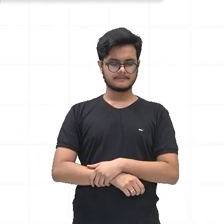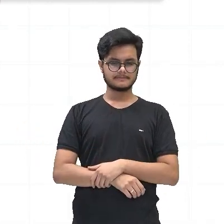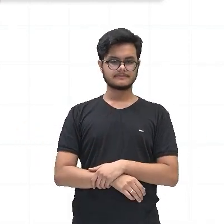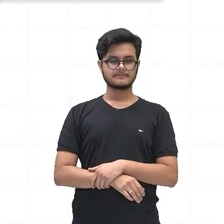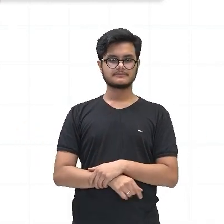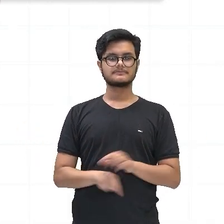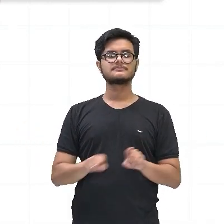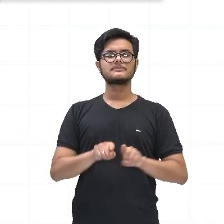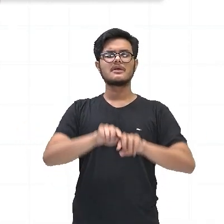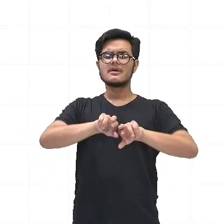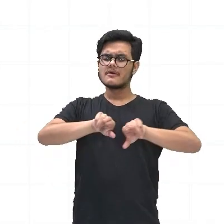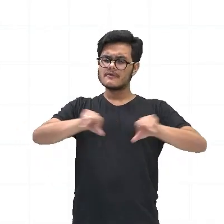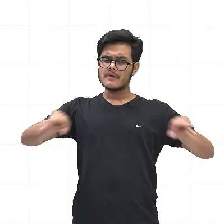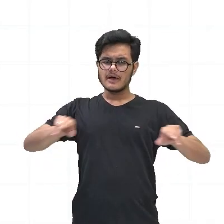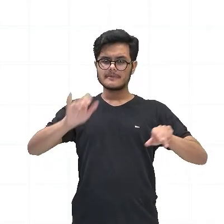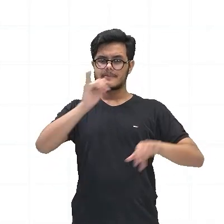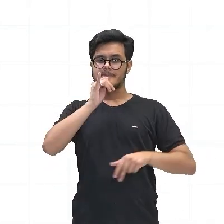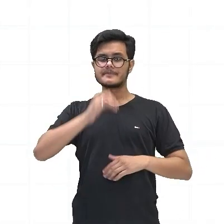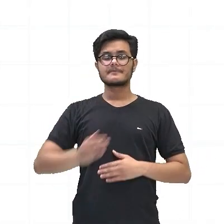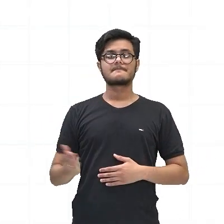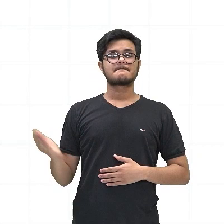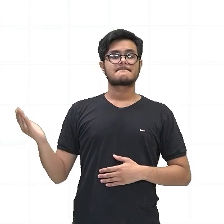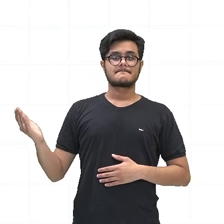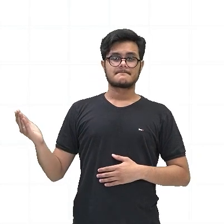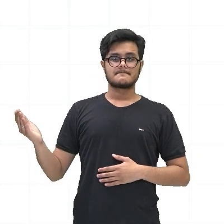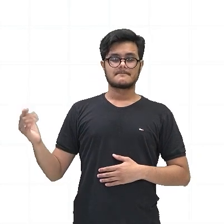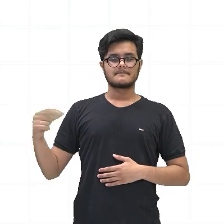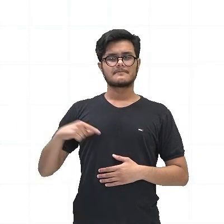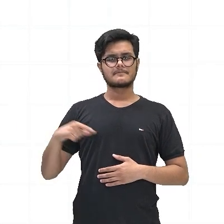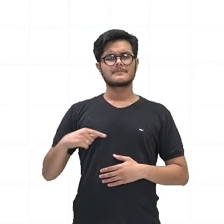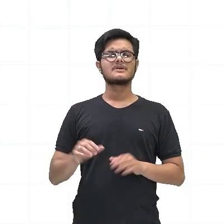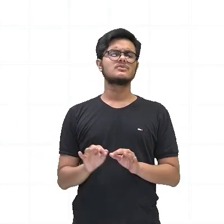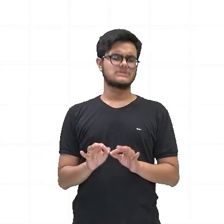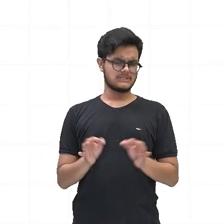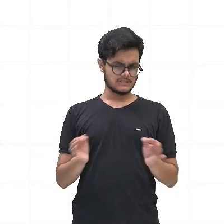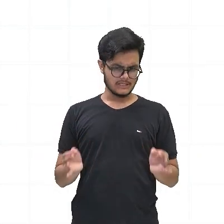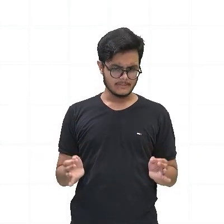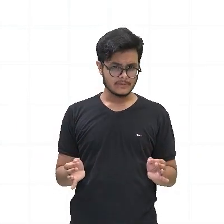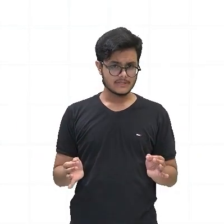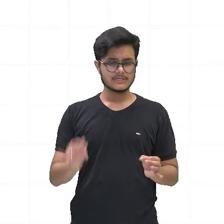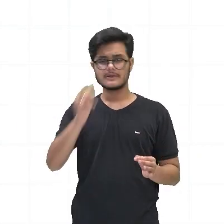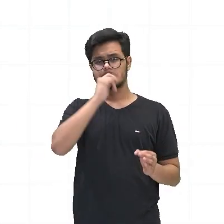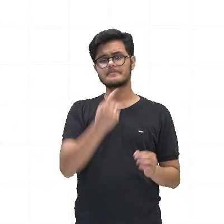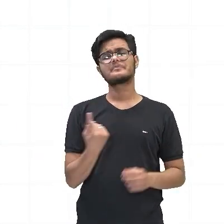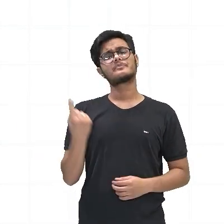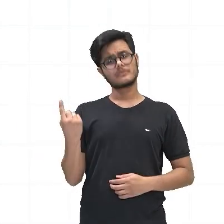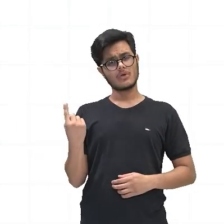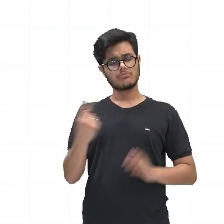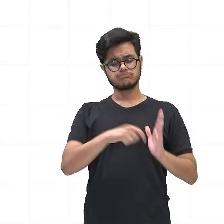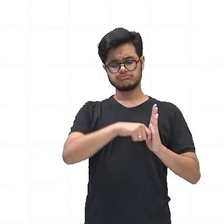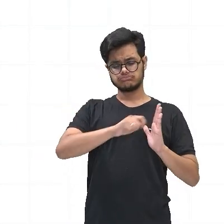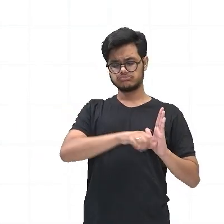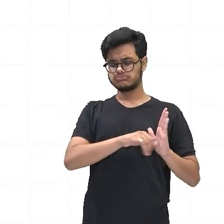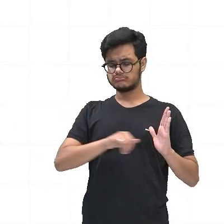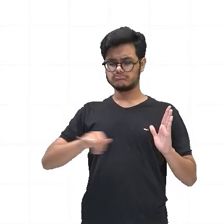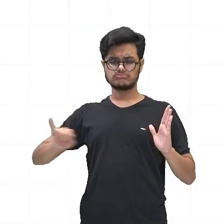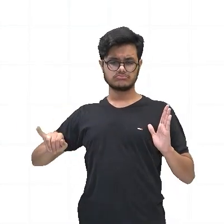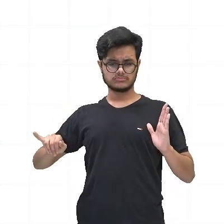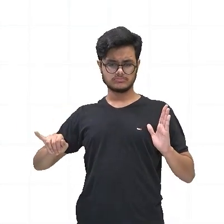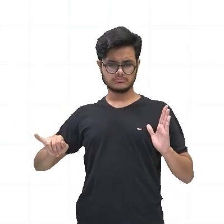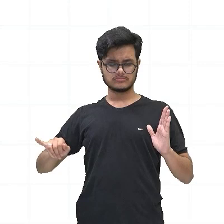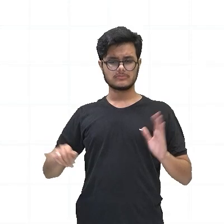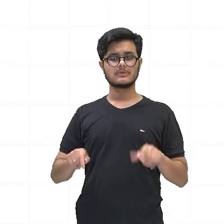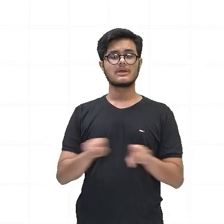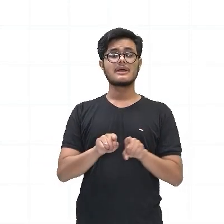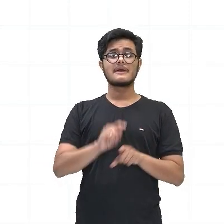tem diferentes tipos de circuito. A gente vai ter o circuito simples, onde a gente tem somente o dispositivo elétrico. E aí a gente tem